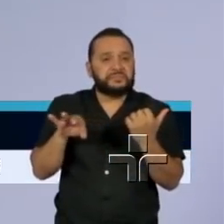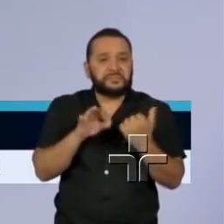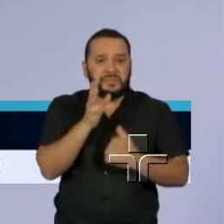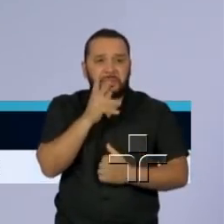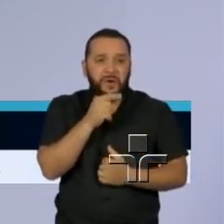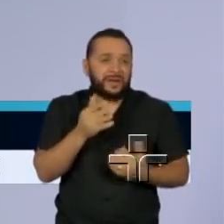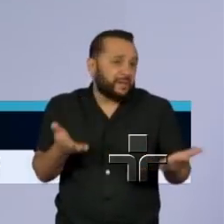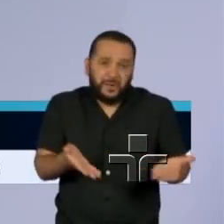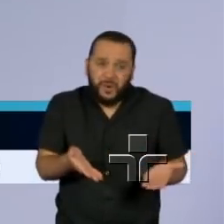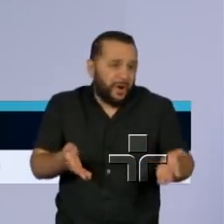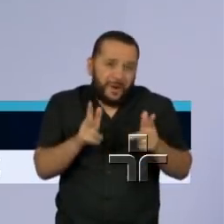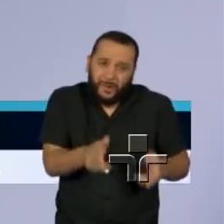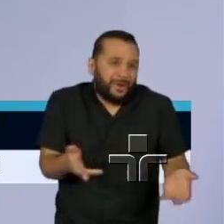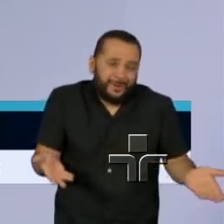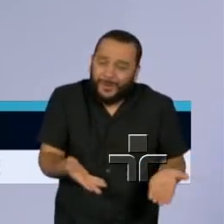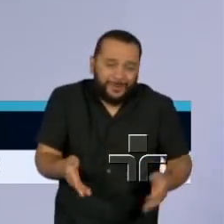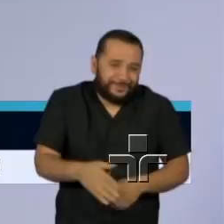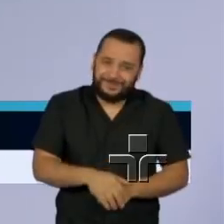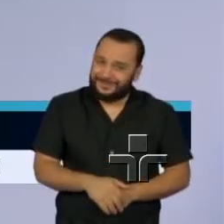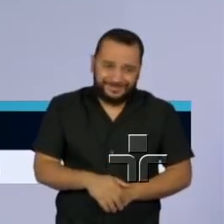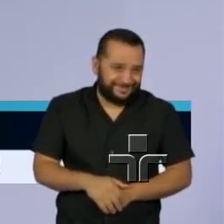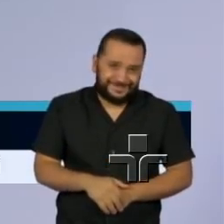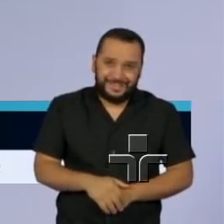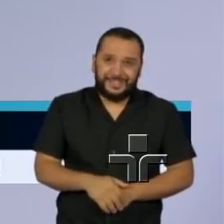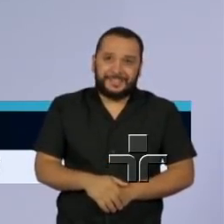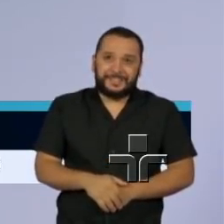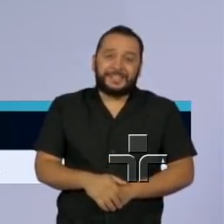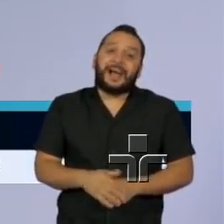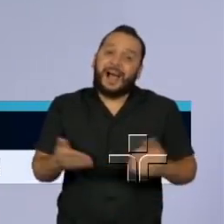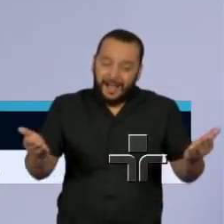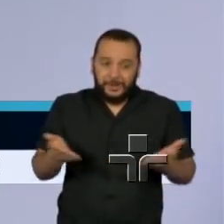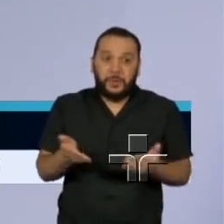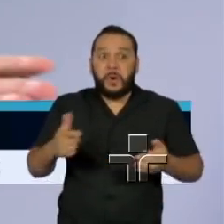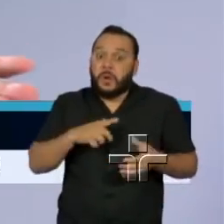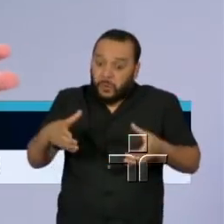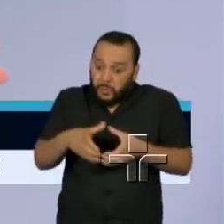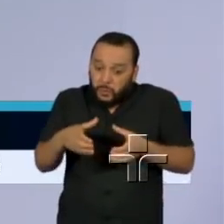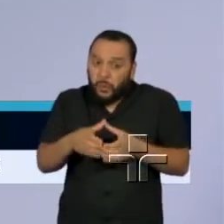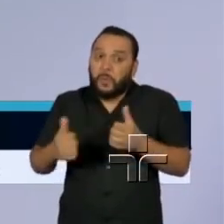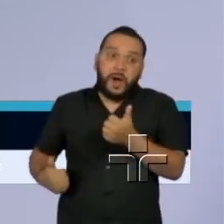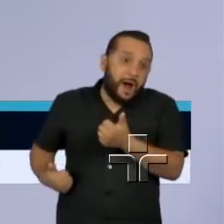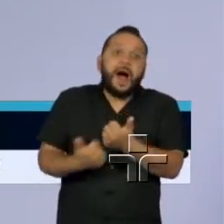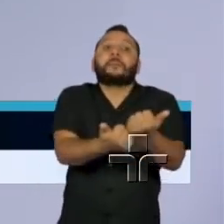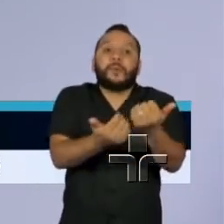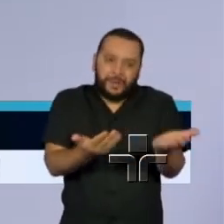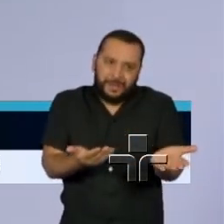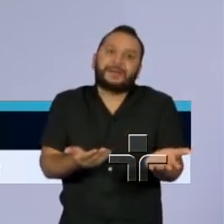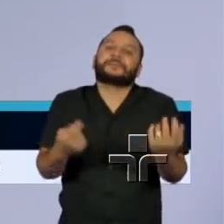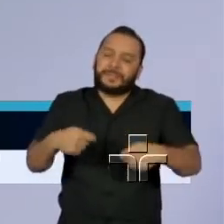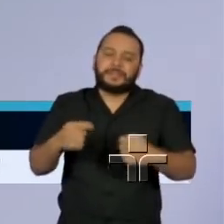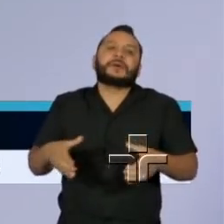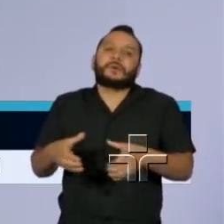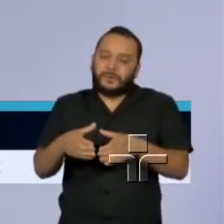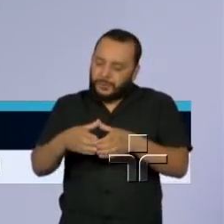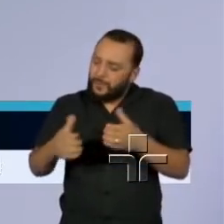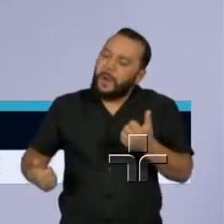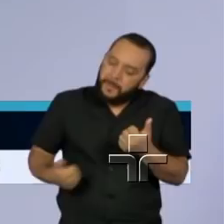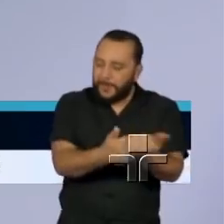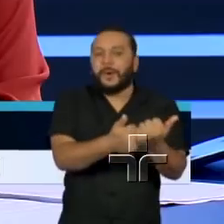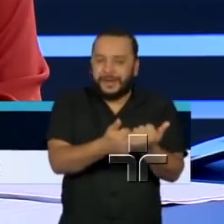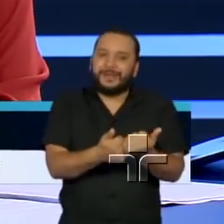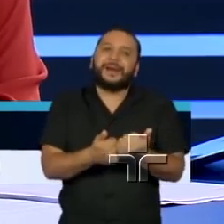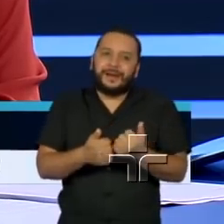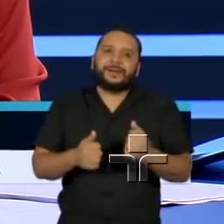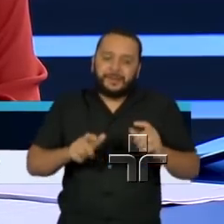esse o mesmo ritmo. Infelizmente, o governo providenciou essa força-tarefa Se é uma força-tarefa, não está executando a tarefa.